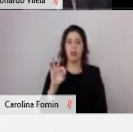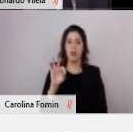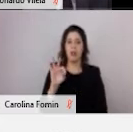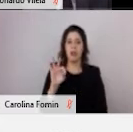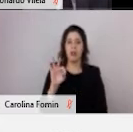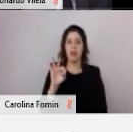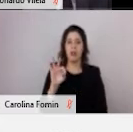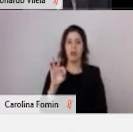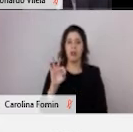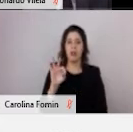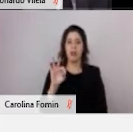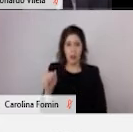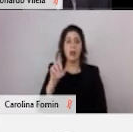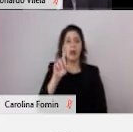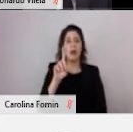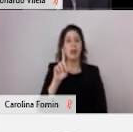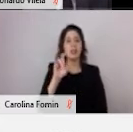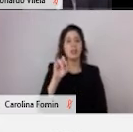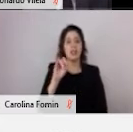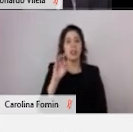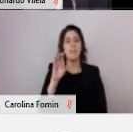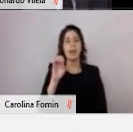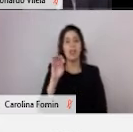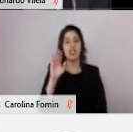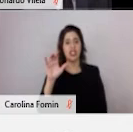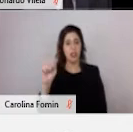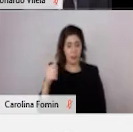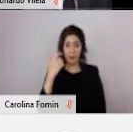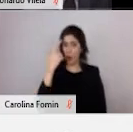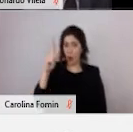de próstata, na sequência,